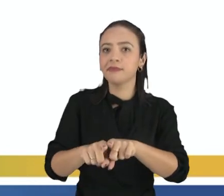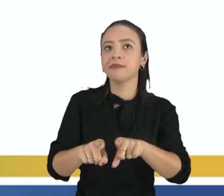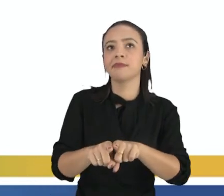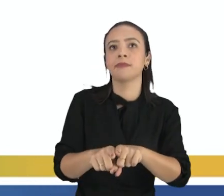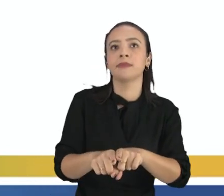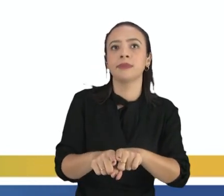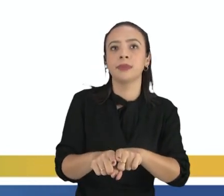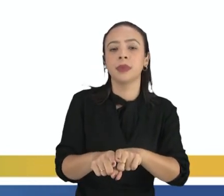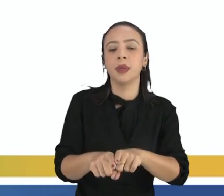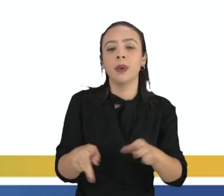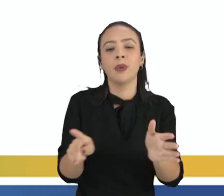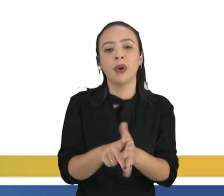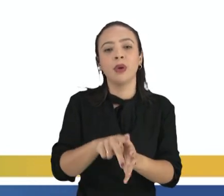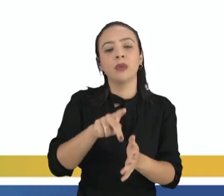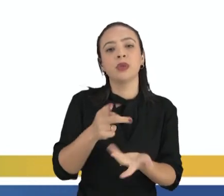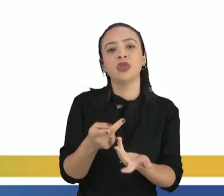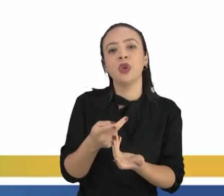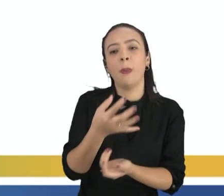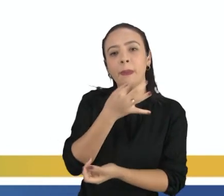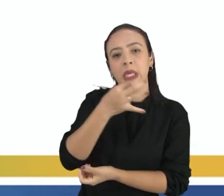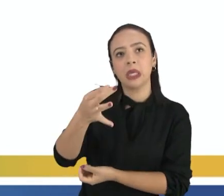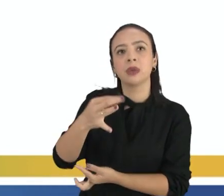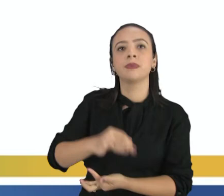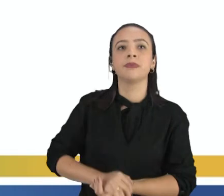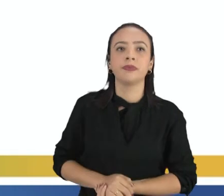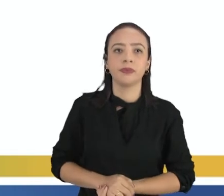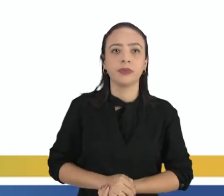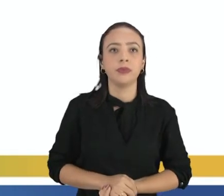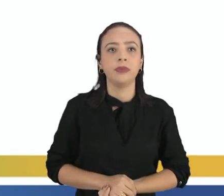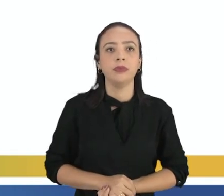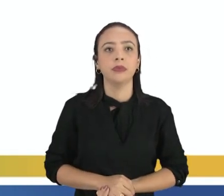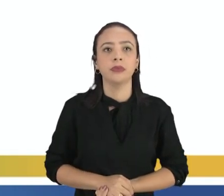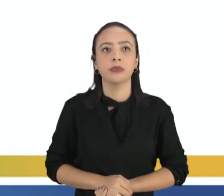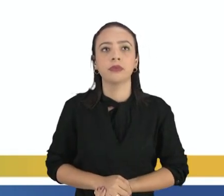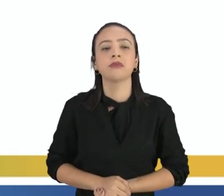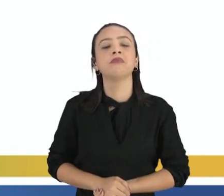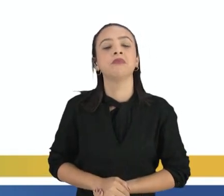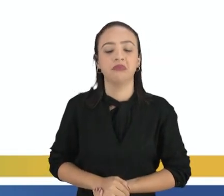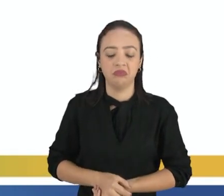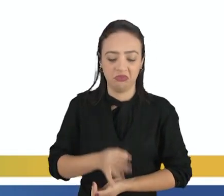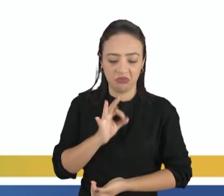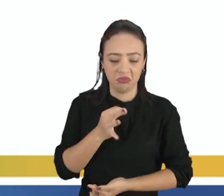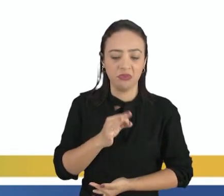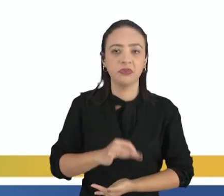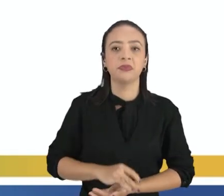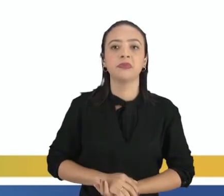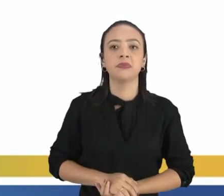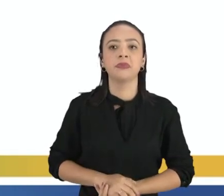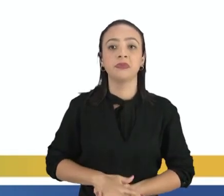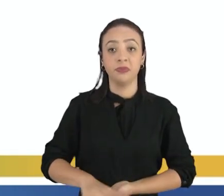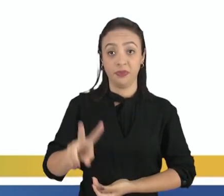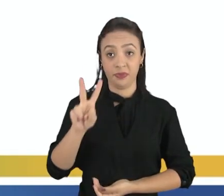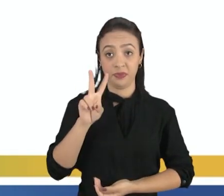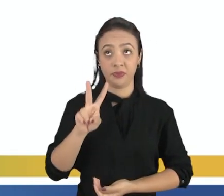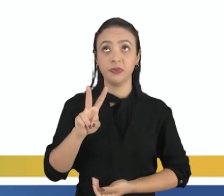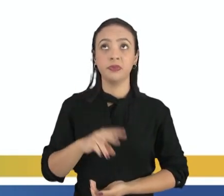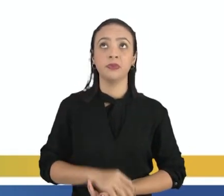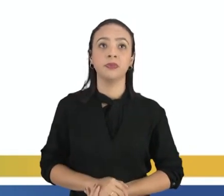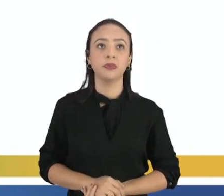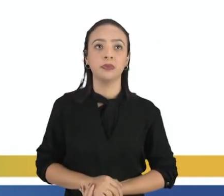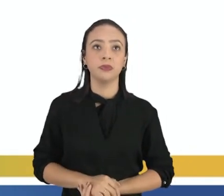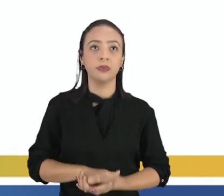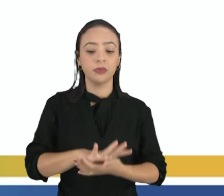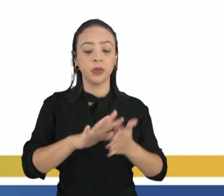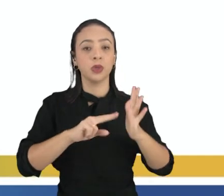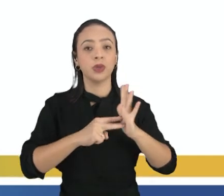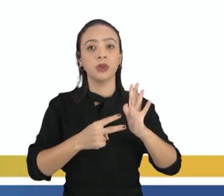aspecto ideológico. Sim, essa afirmativa ela é verdadeira. A segunda afirmativa, o